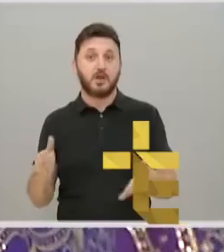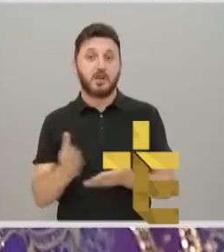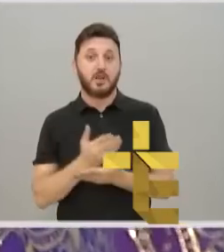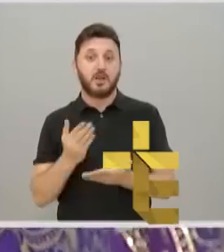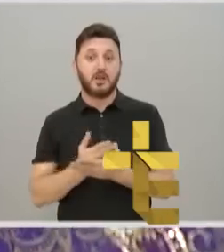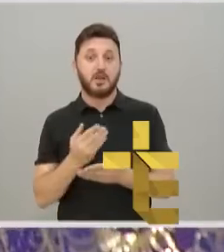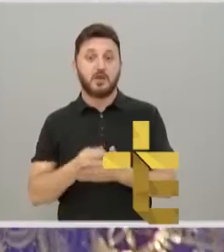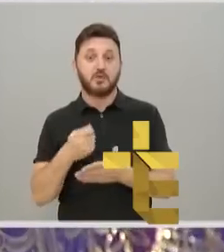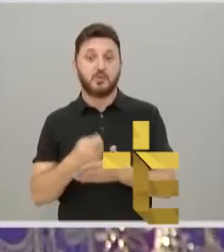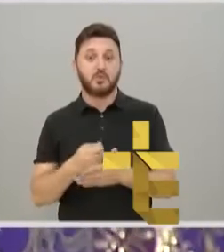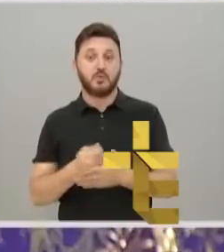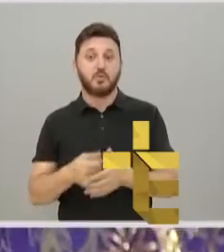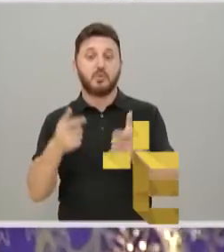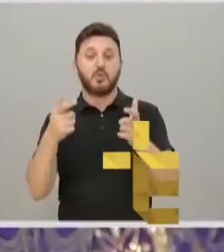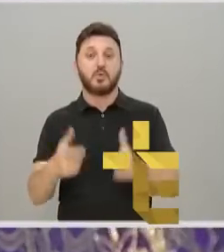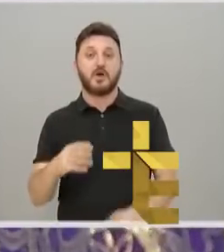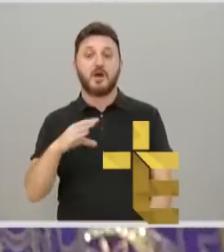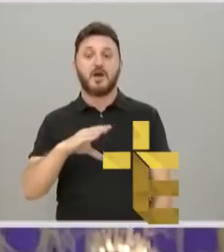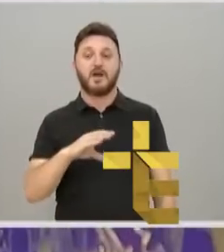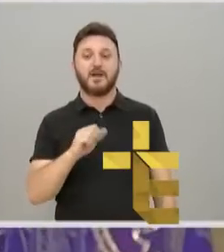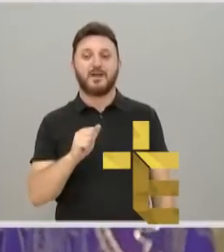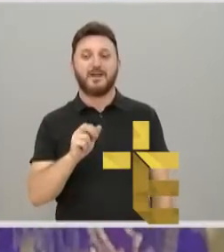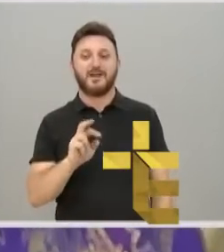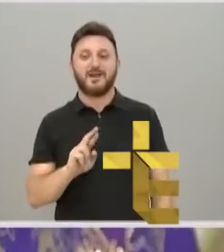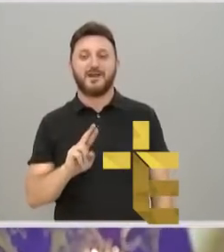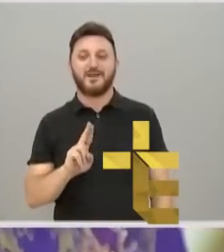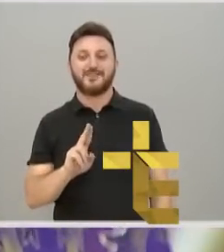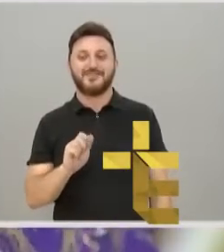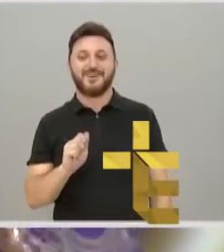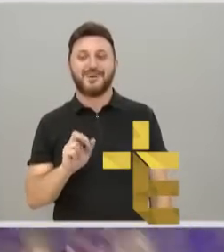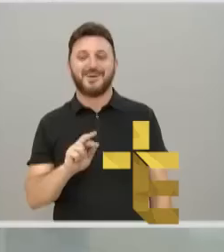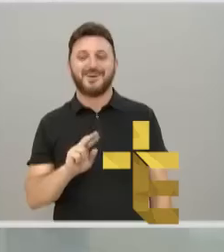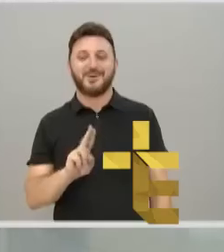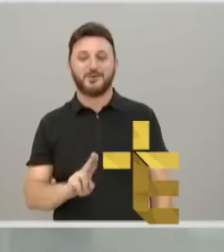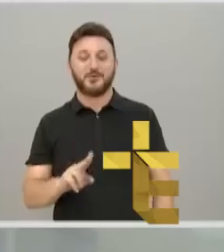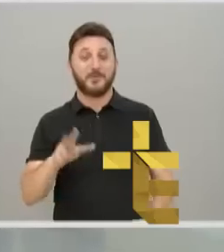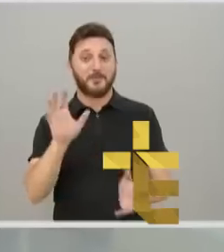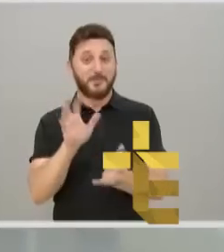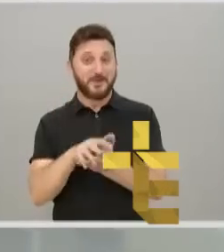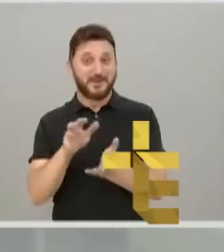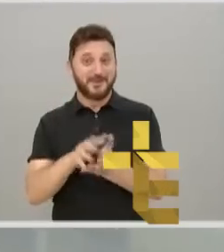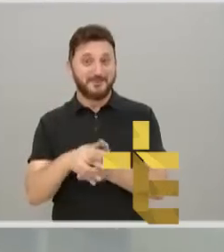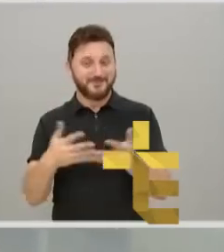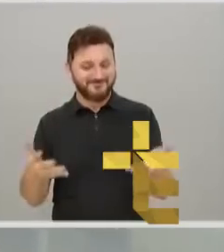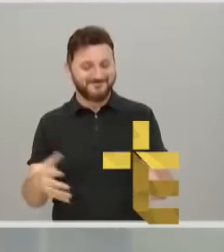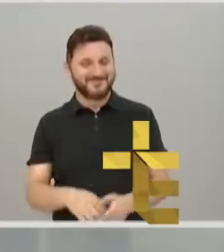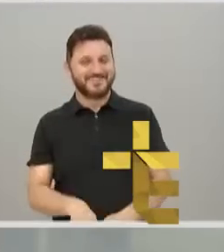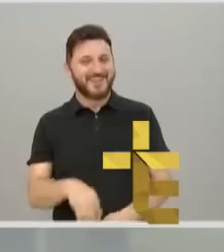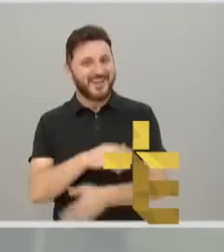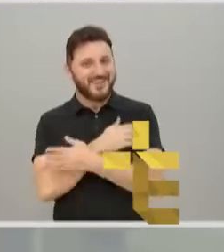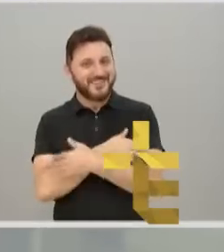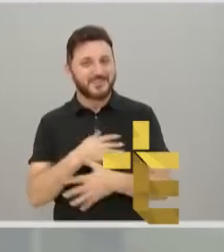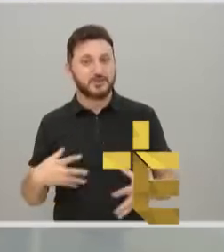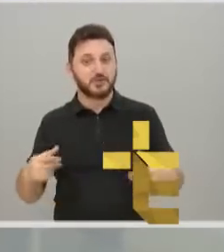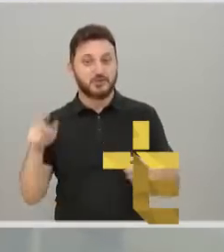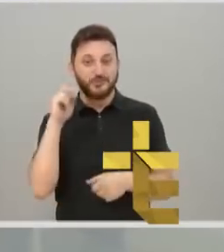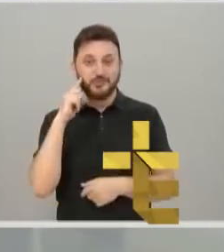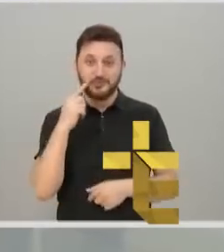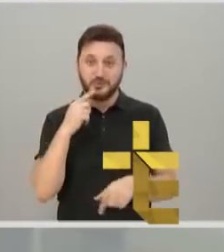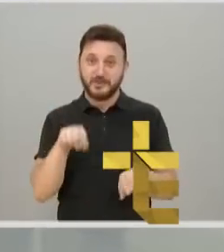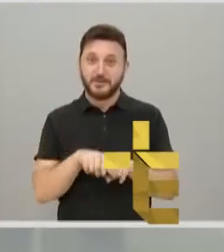Espiritual em Caruaru, Pernambuco. Bom, são esses os avisos, teria muito